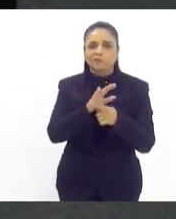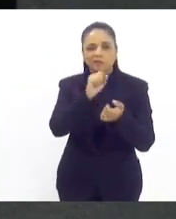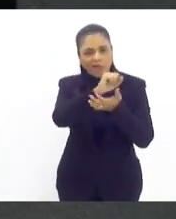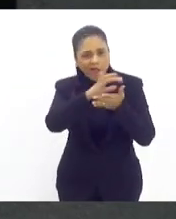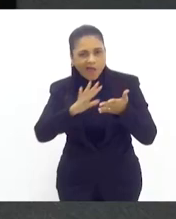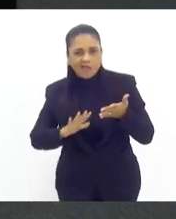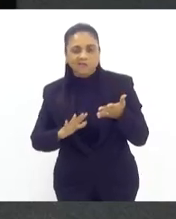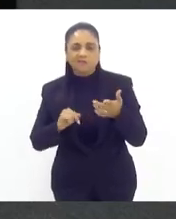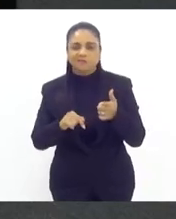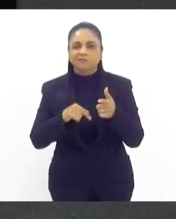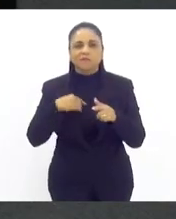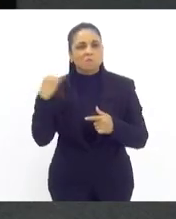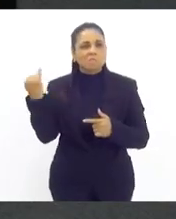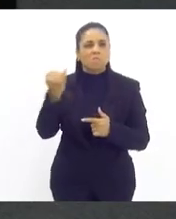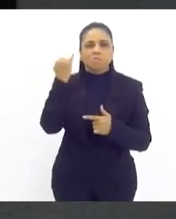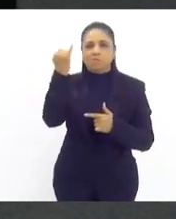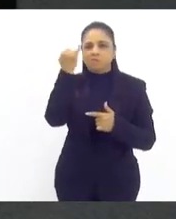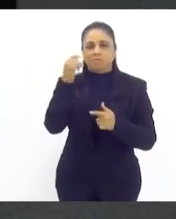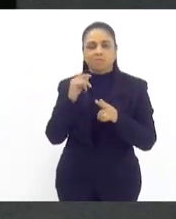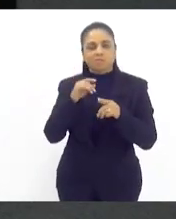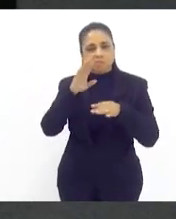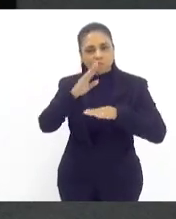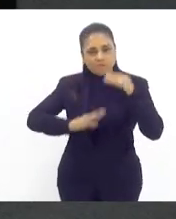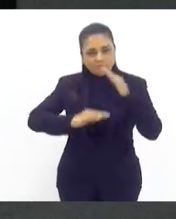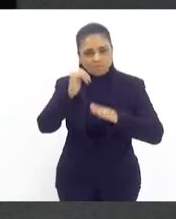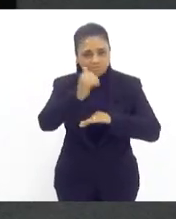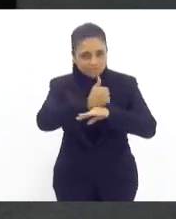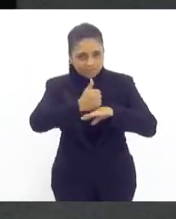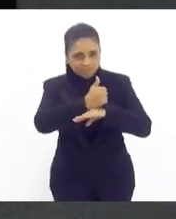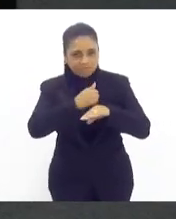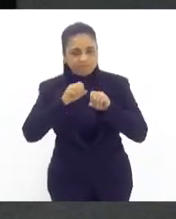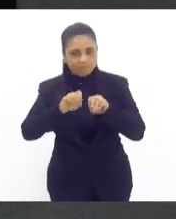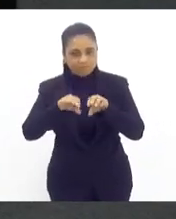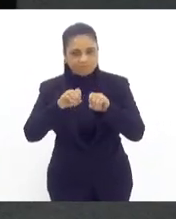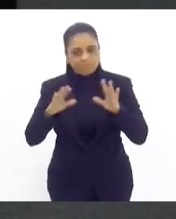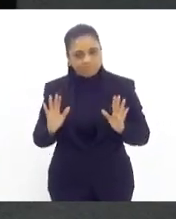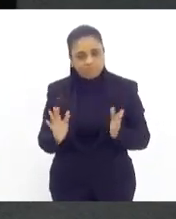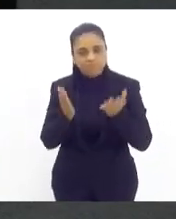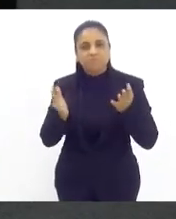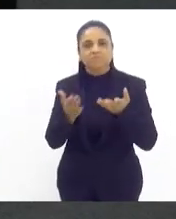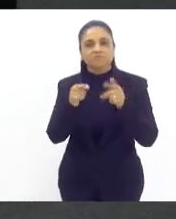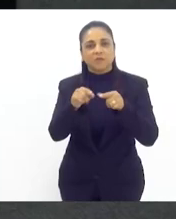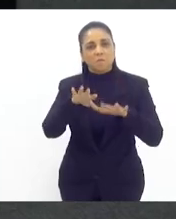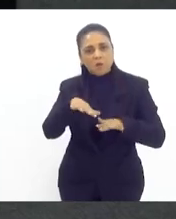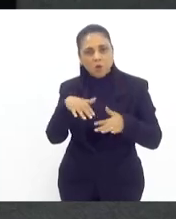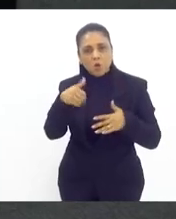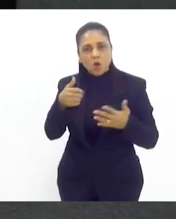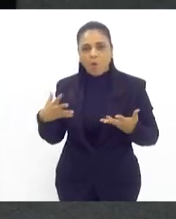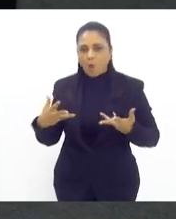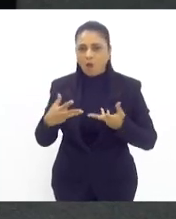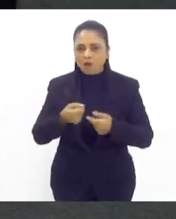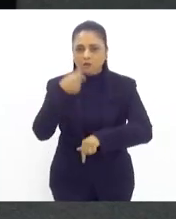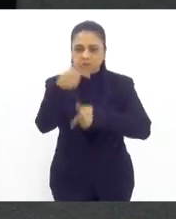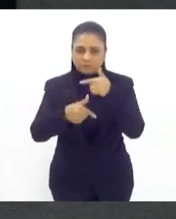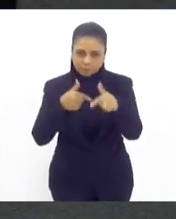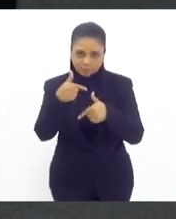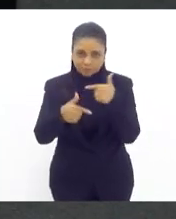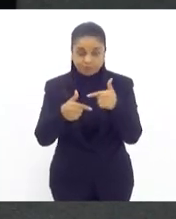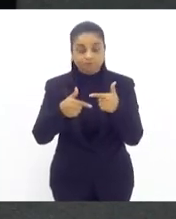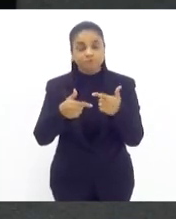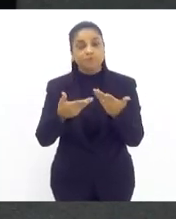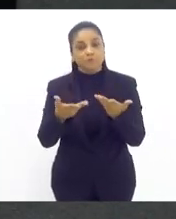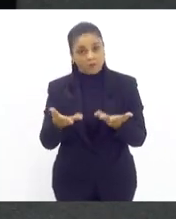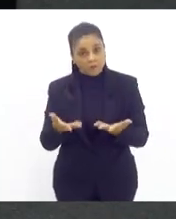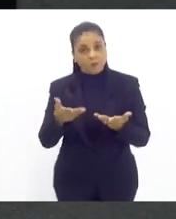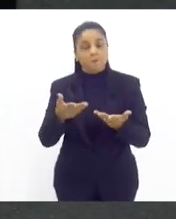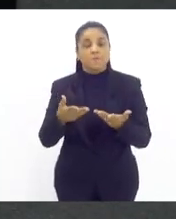é importante é os profissionais de educação serem incentivados a melhorar a qualidade de serviço e por isso